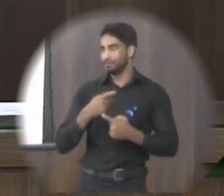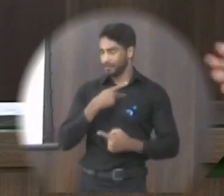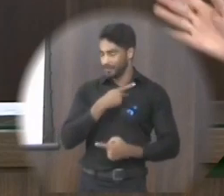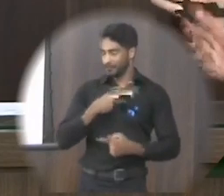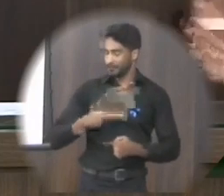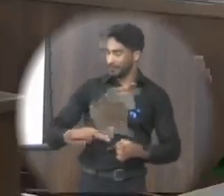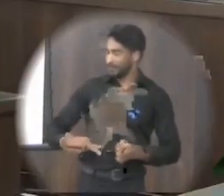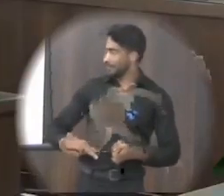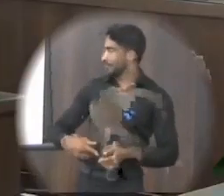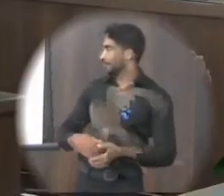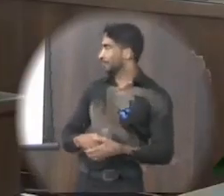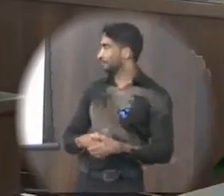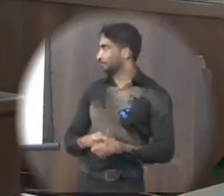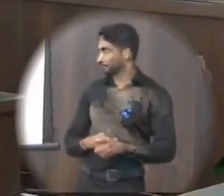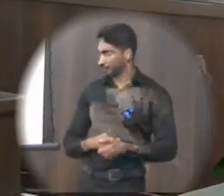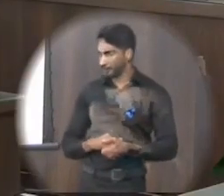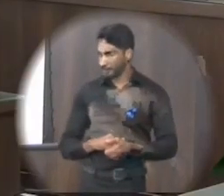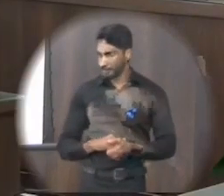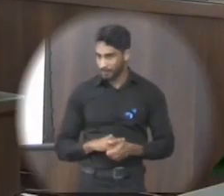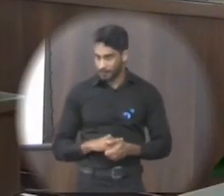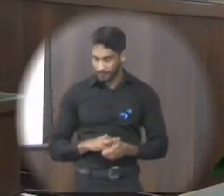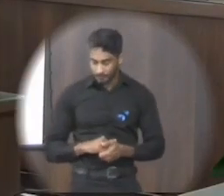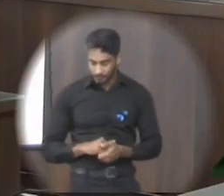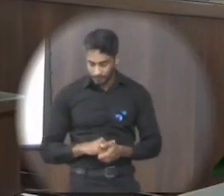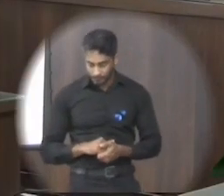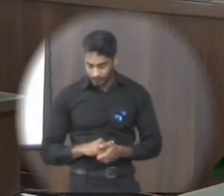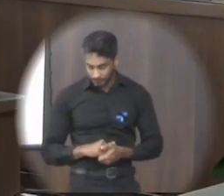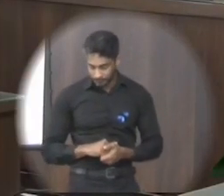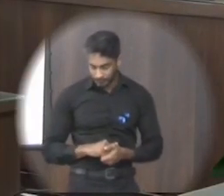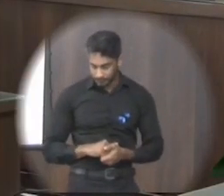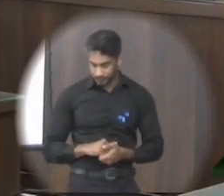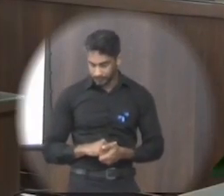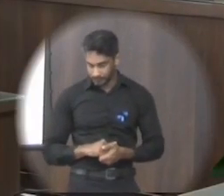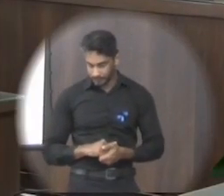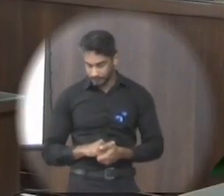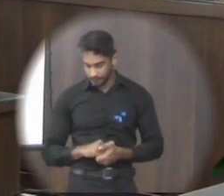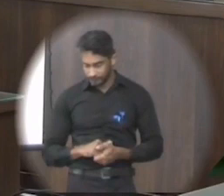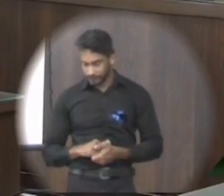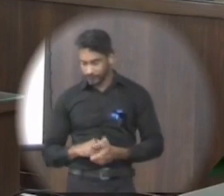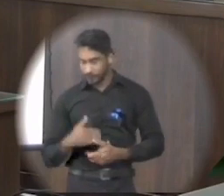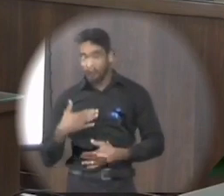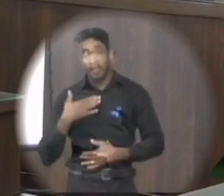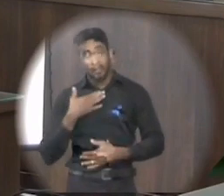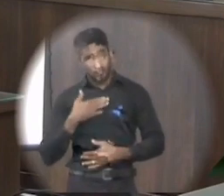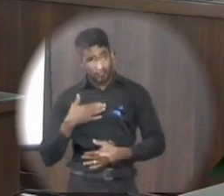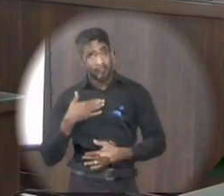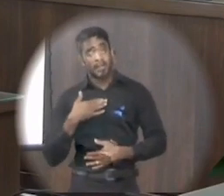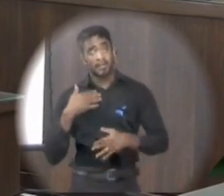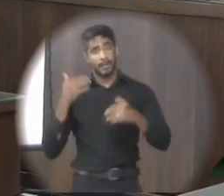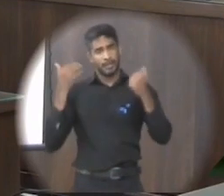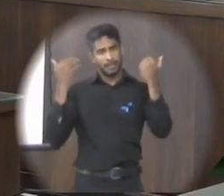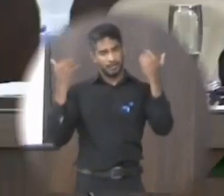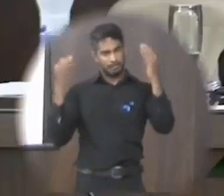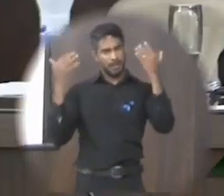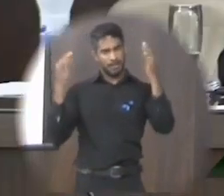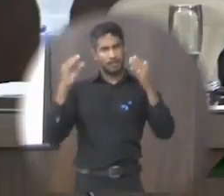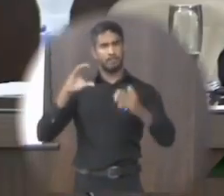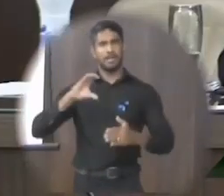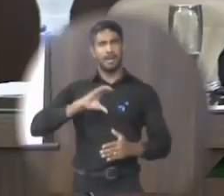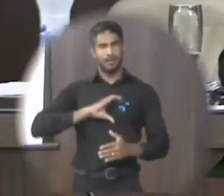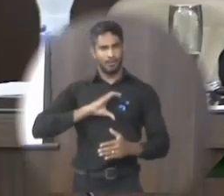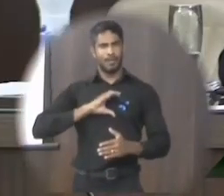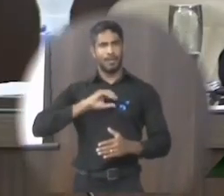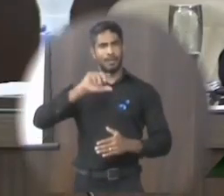de poder falar, vereador, concedesse uma parte aí. Eu gostaria de parabenizar o colega vereador Léo de